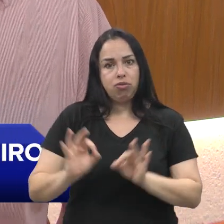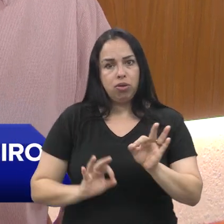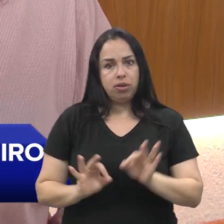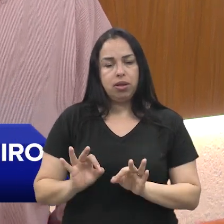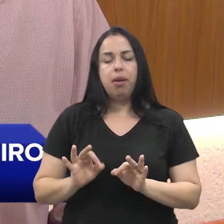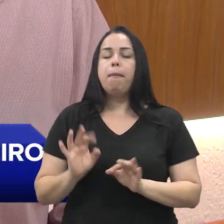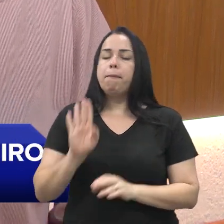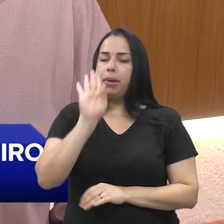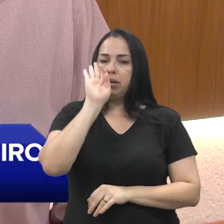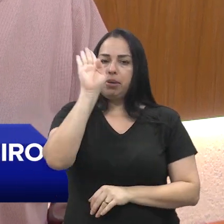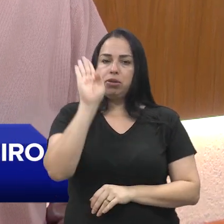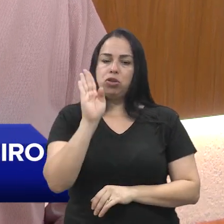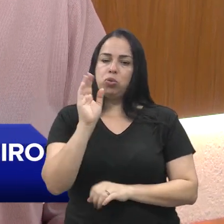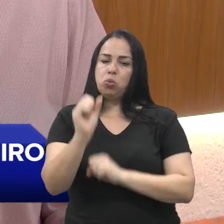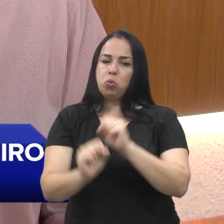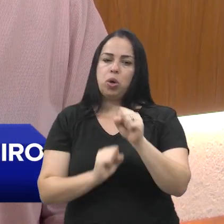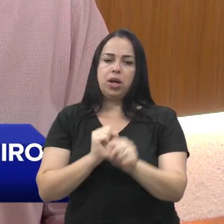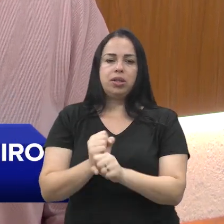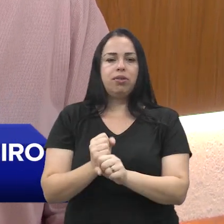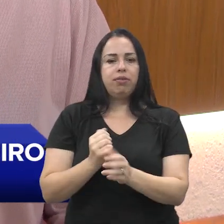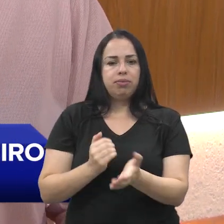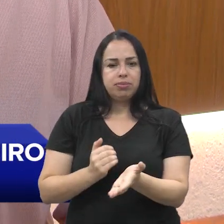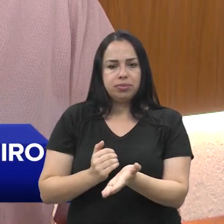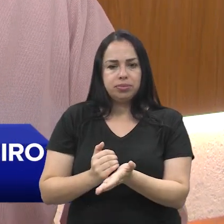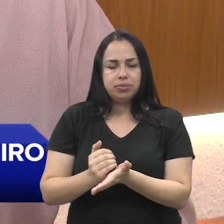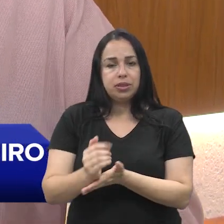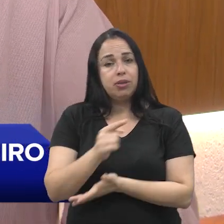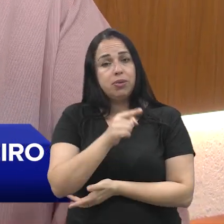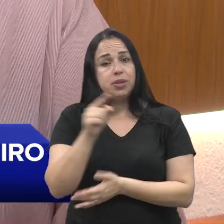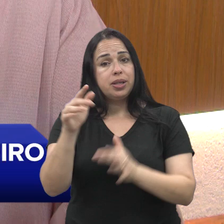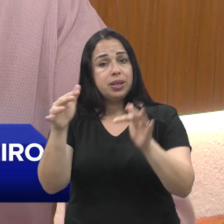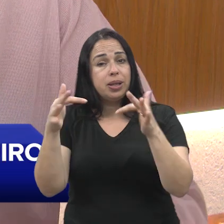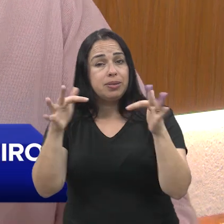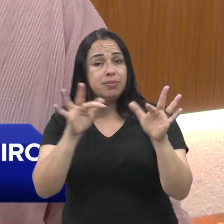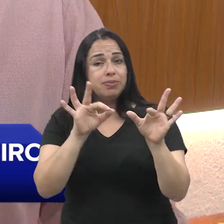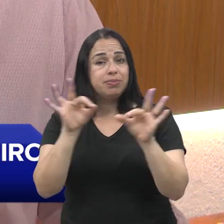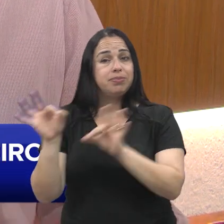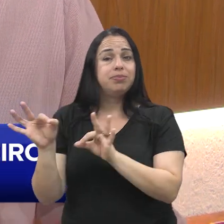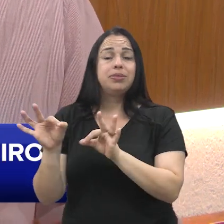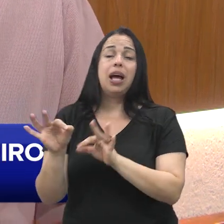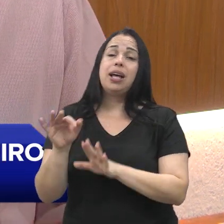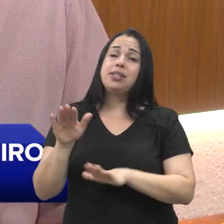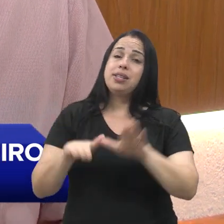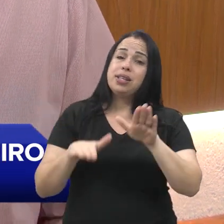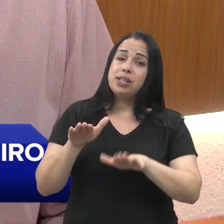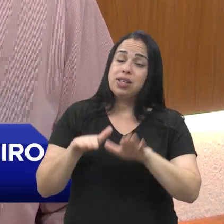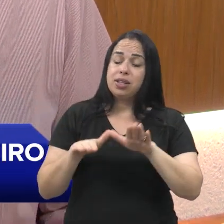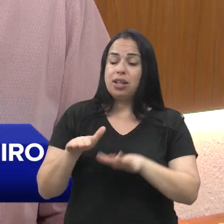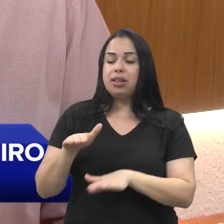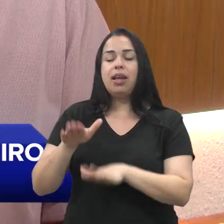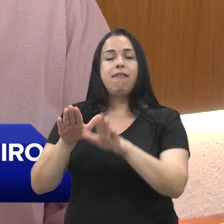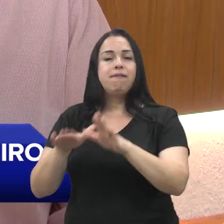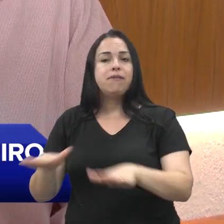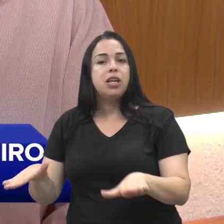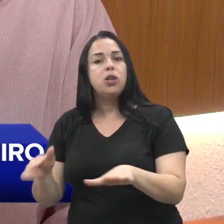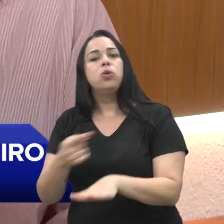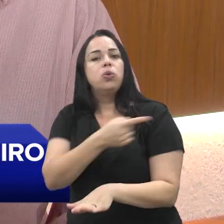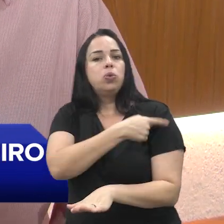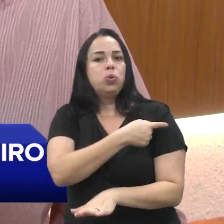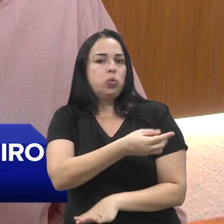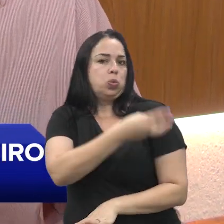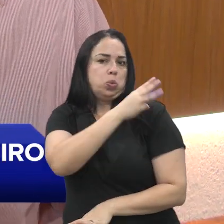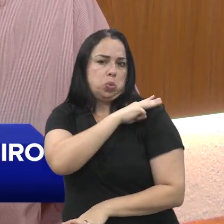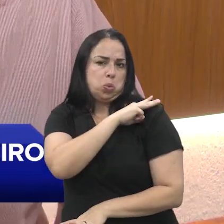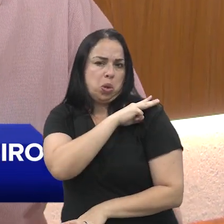prazo. Principalmente agora no início, de repente você que está nos assistindo tenha filhos na